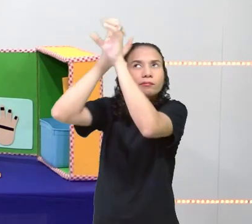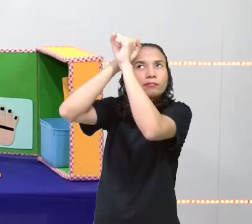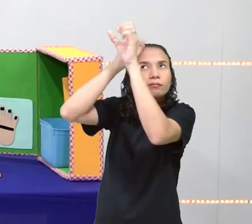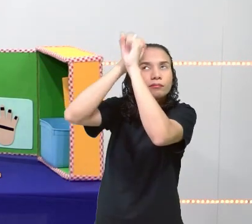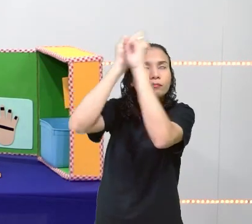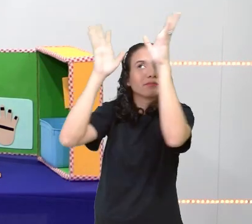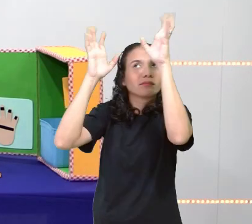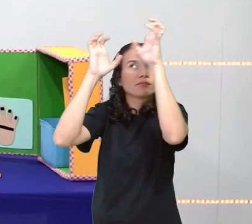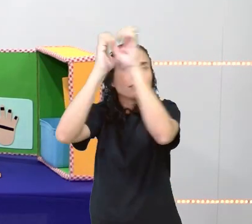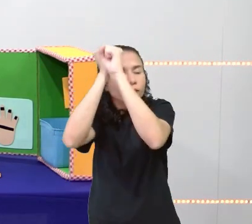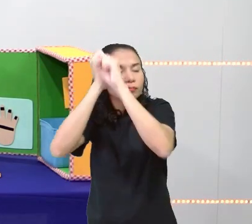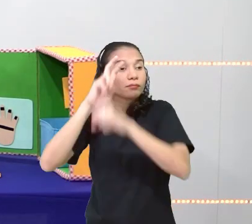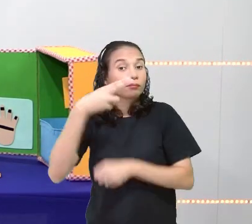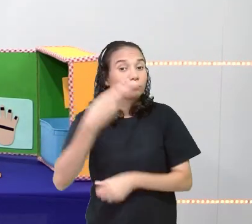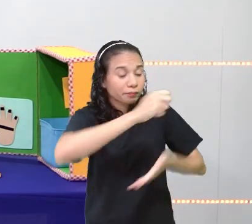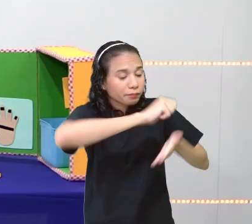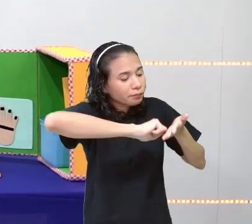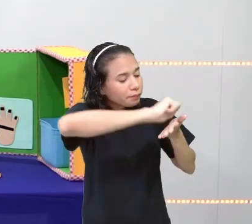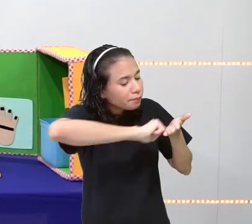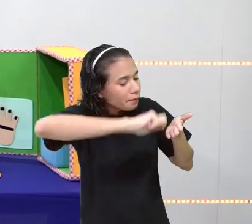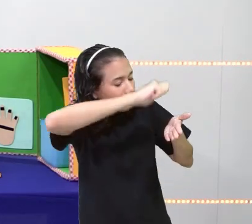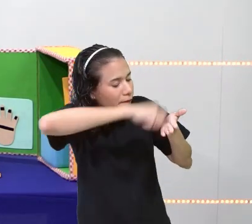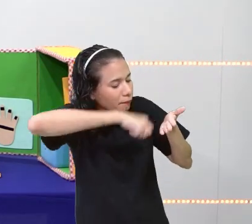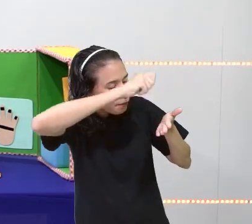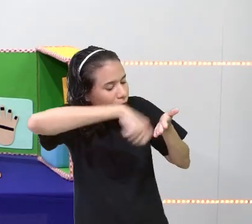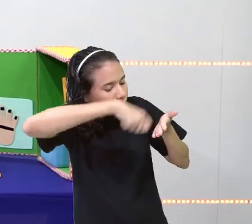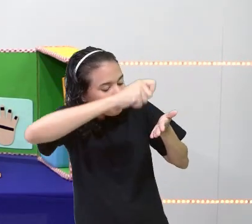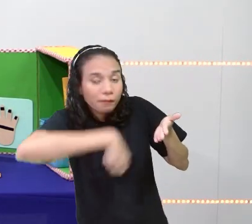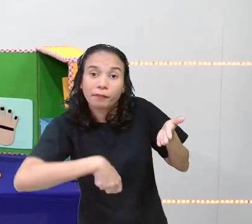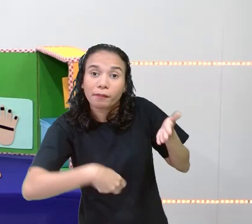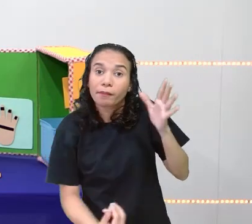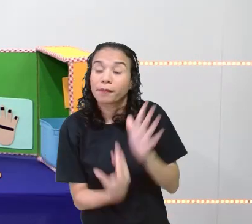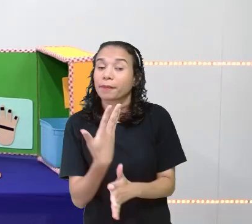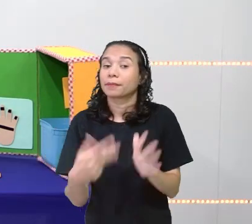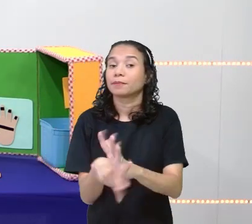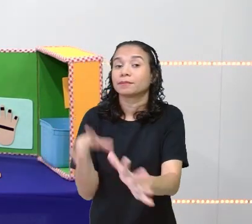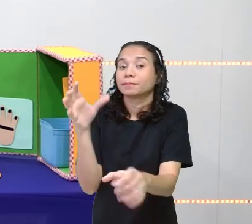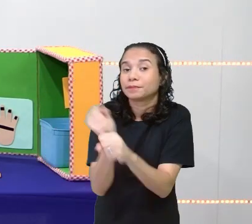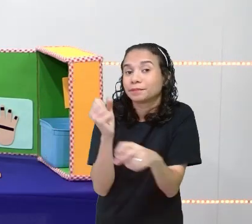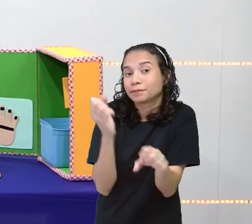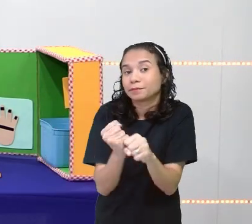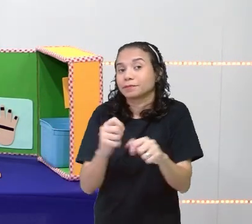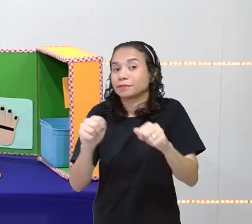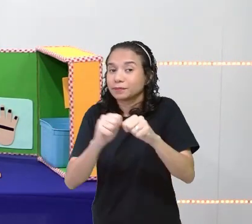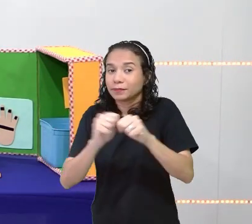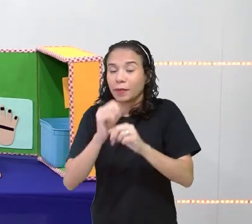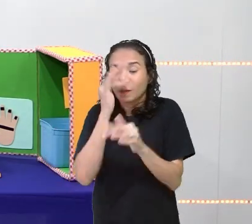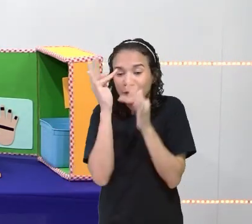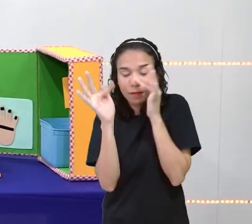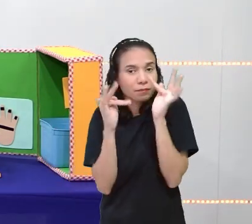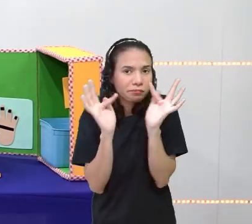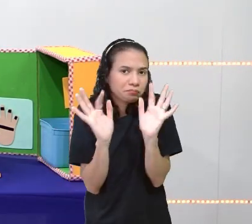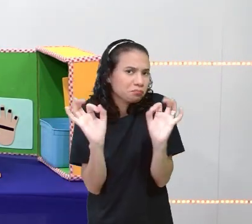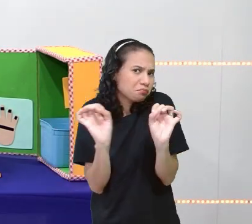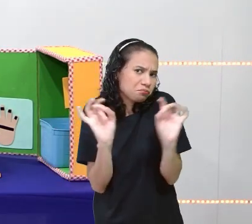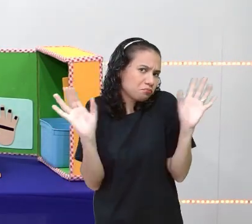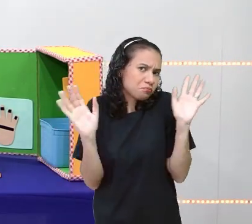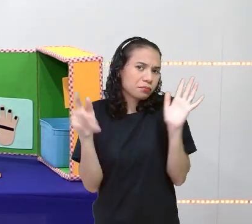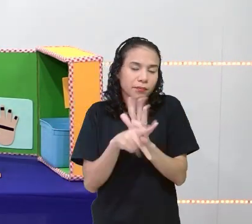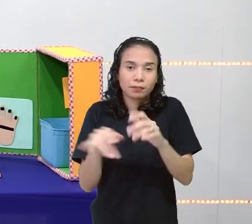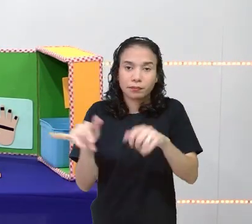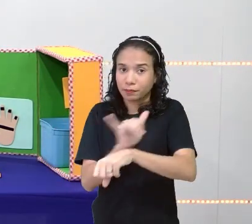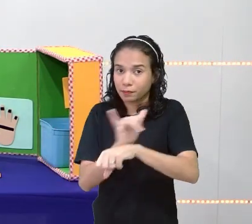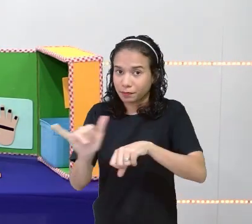você pode fazer uma soma escrevendo palitinhos, você pode realizar uma soma escrevendo florzinha. Não importa a estratégia que você vai